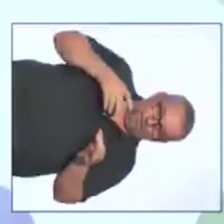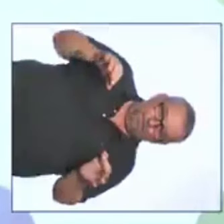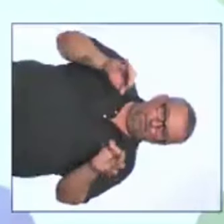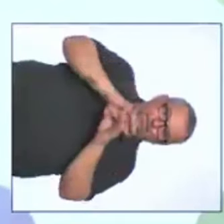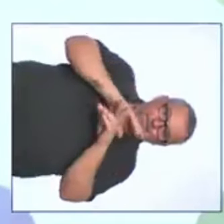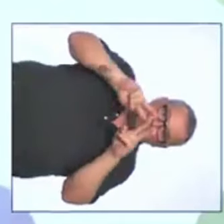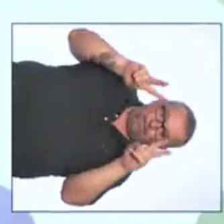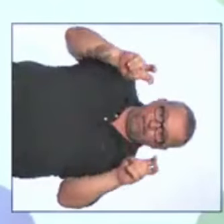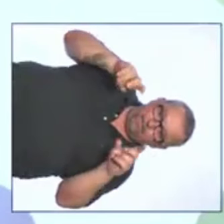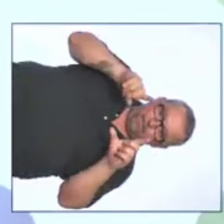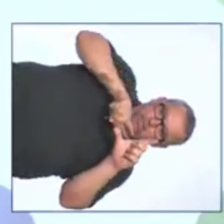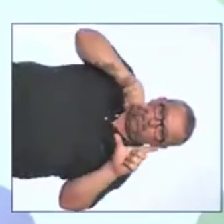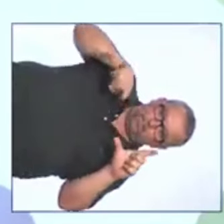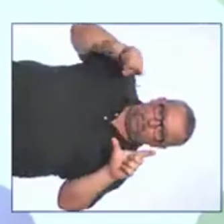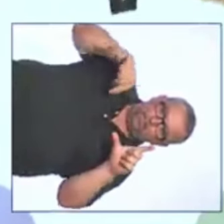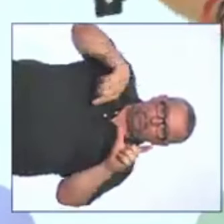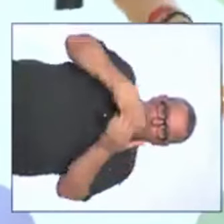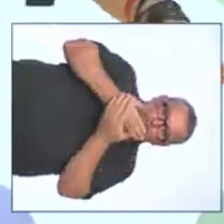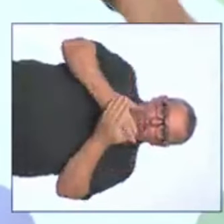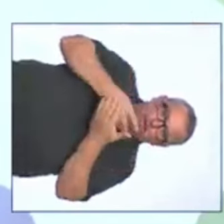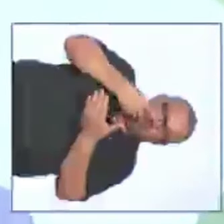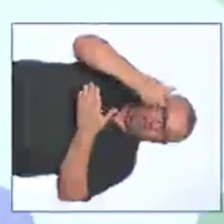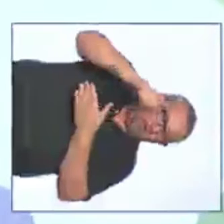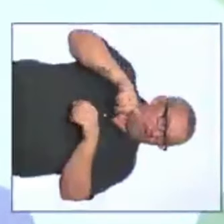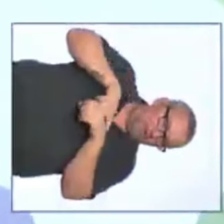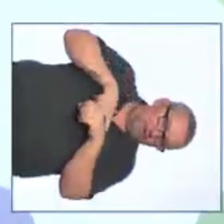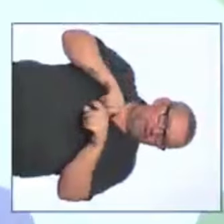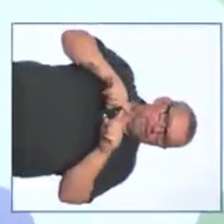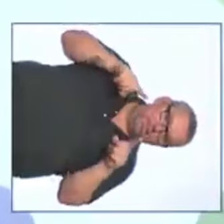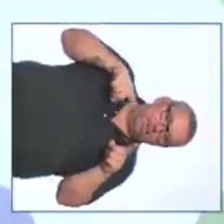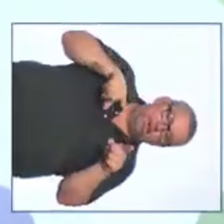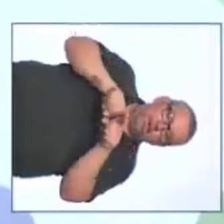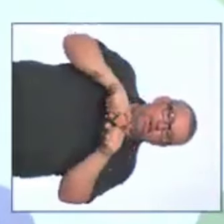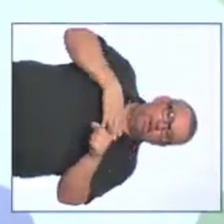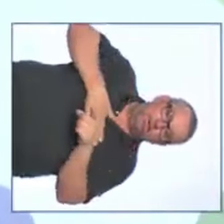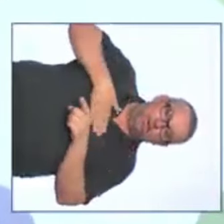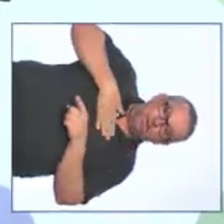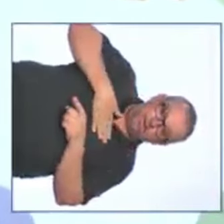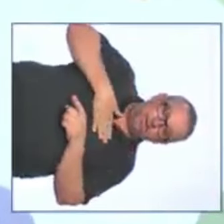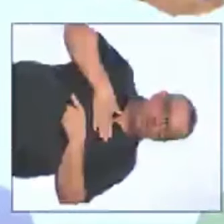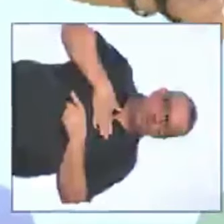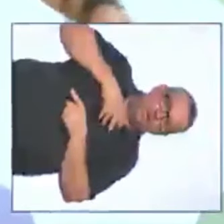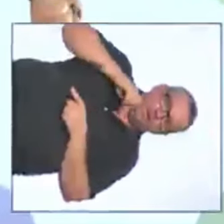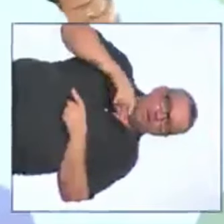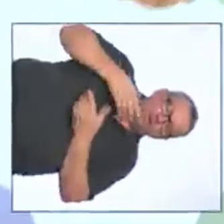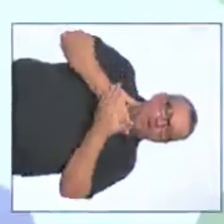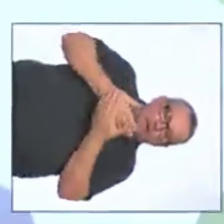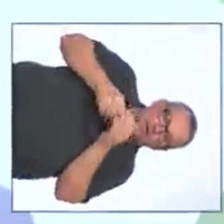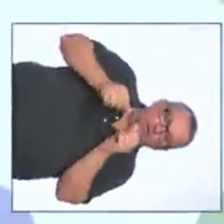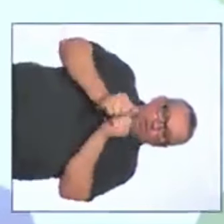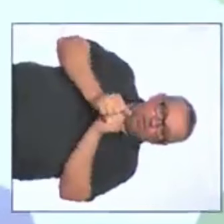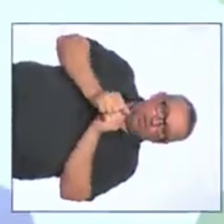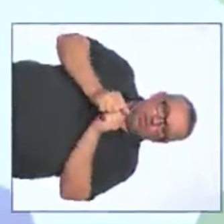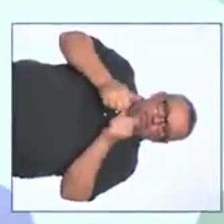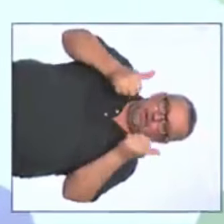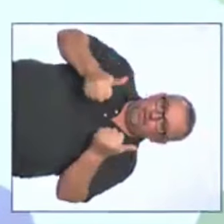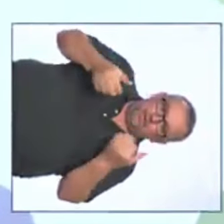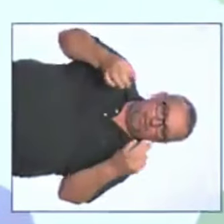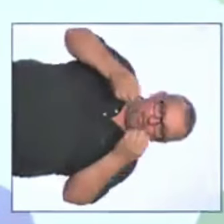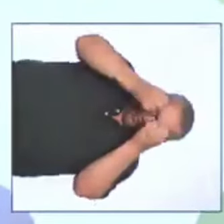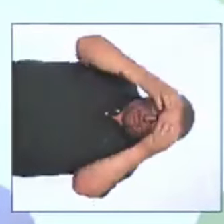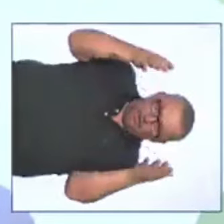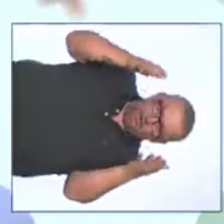o assunto de tabelas nessa aula não quer dizer que a gente não vai falar em outro momento mas eu quero saber se vocês entenderam se a minha aula junto com a do Emerson deixou tudo isso